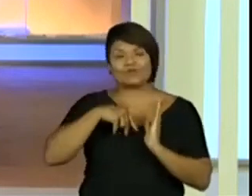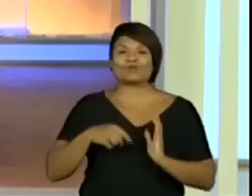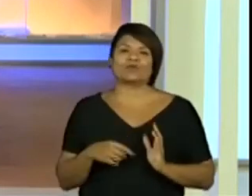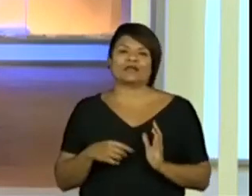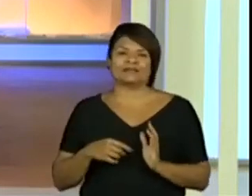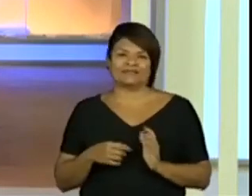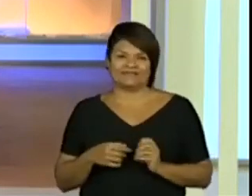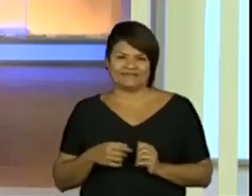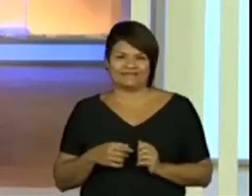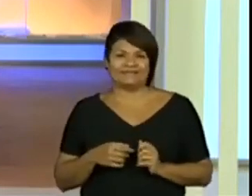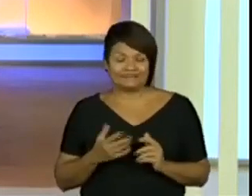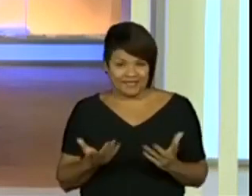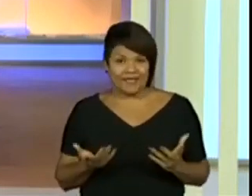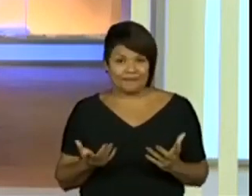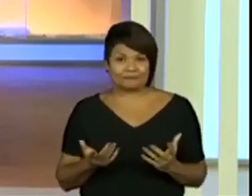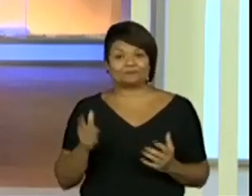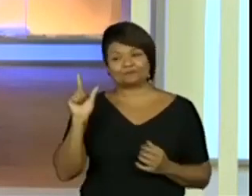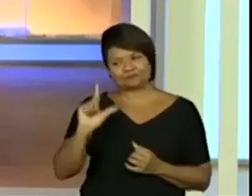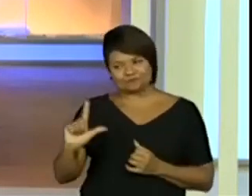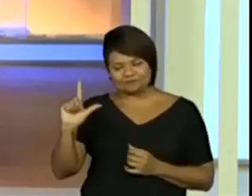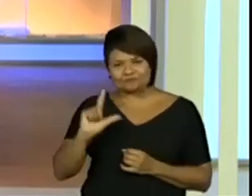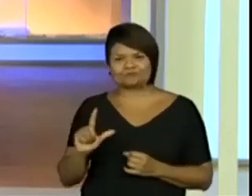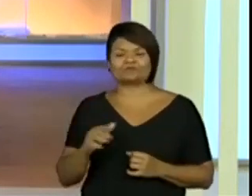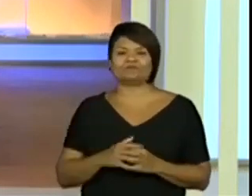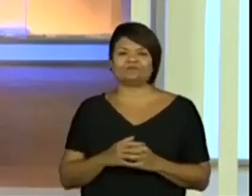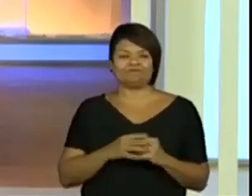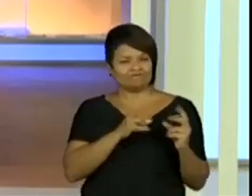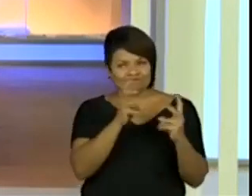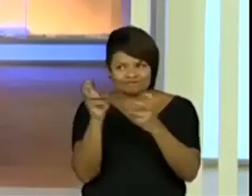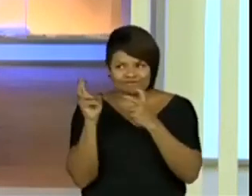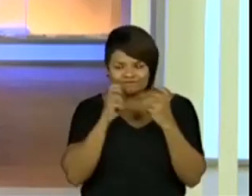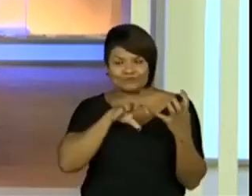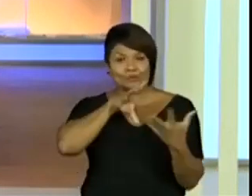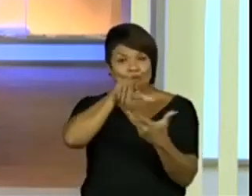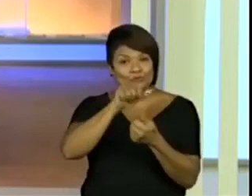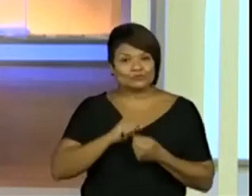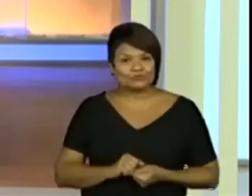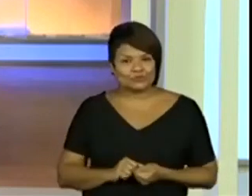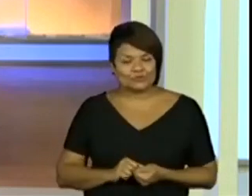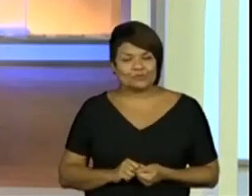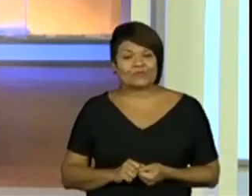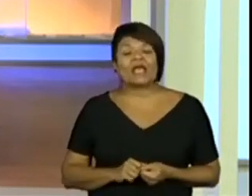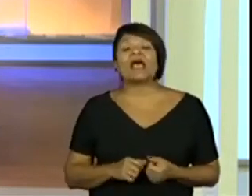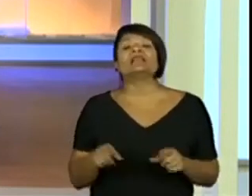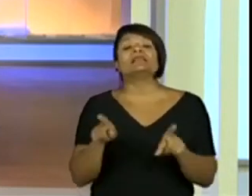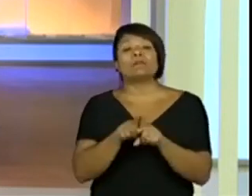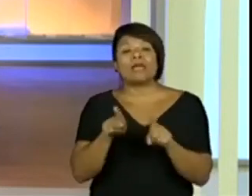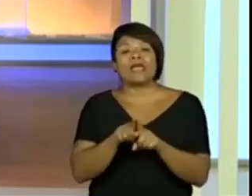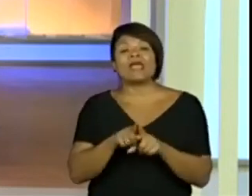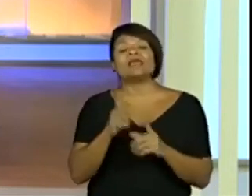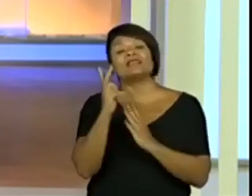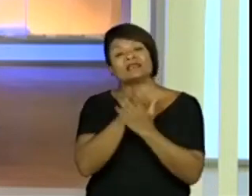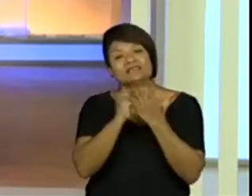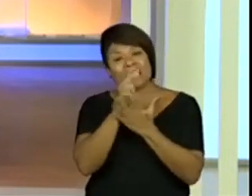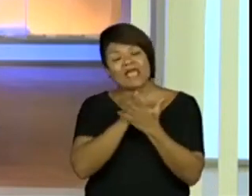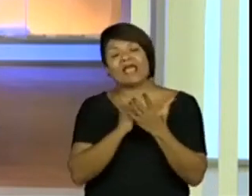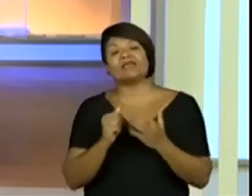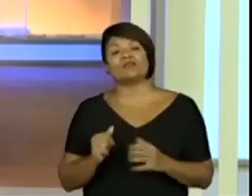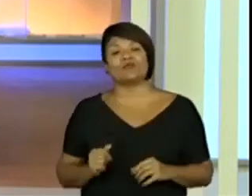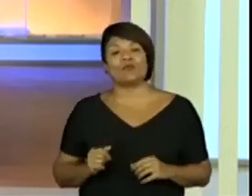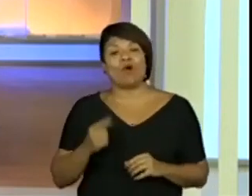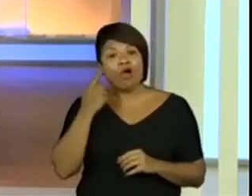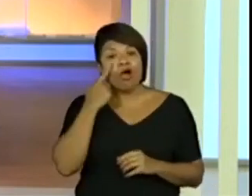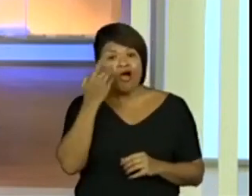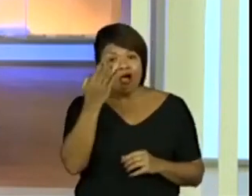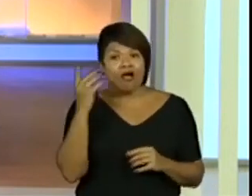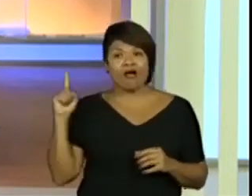em si, da obra literária, a leitura de mundo. Vocês podem fazer desenhos, ilustrações. Olha que